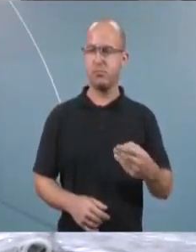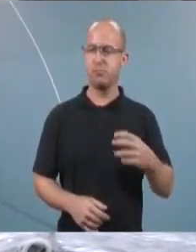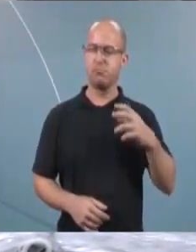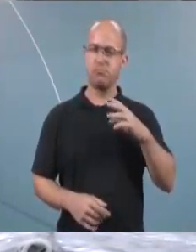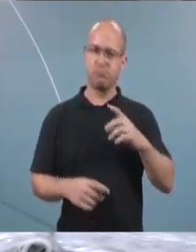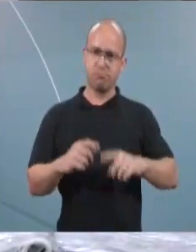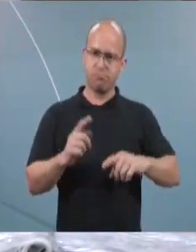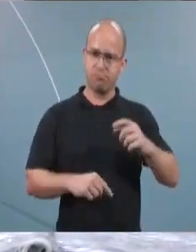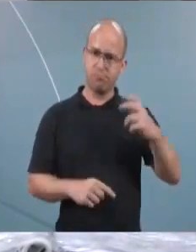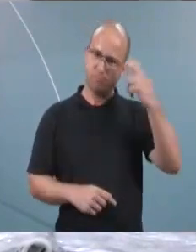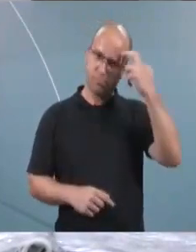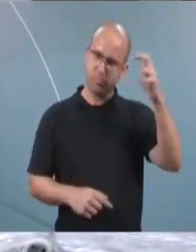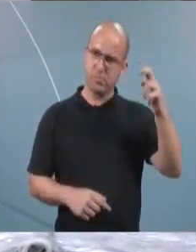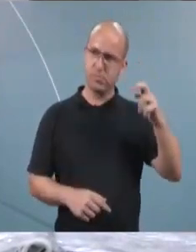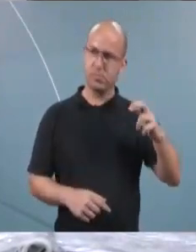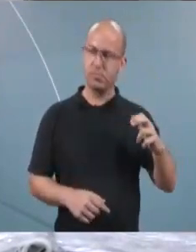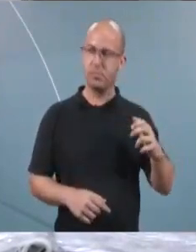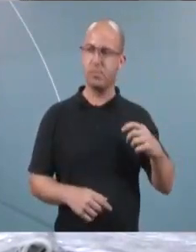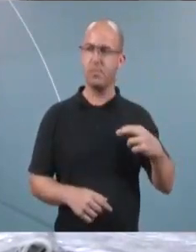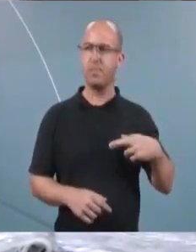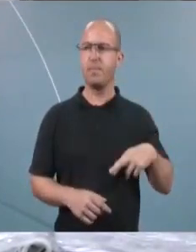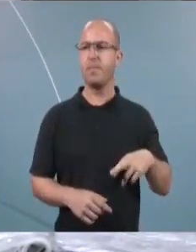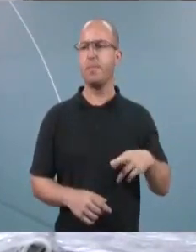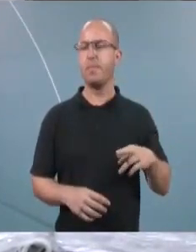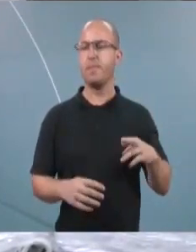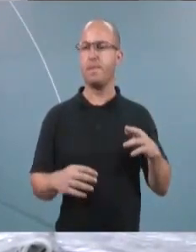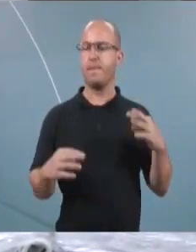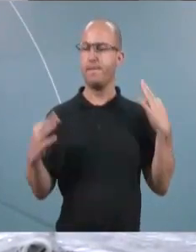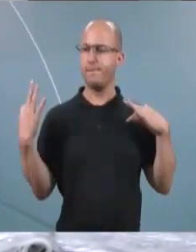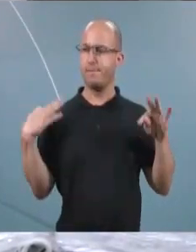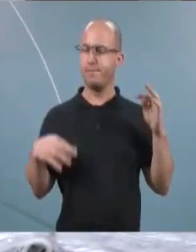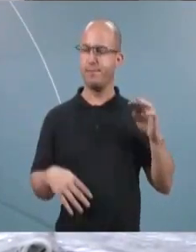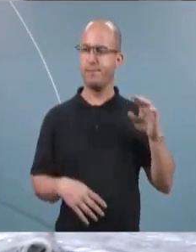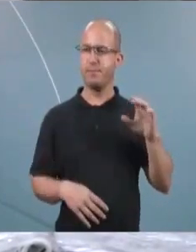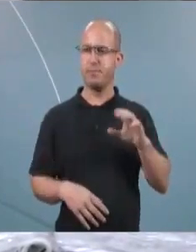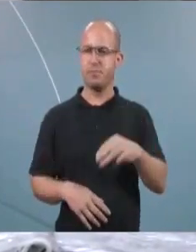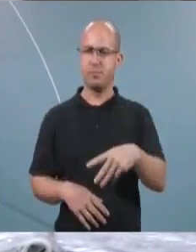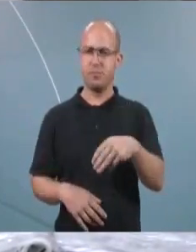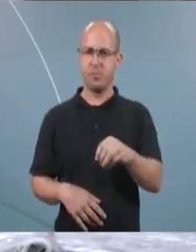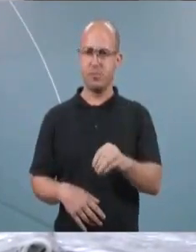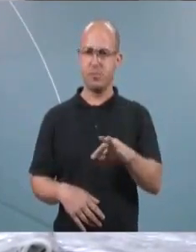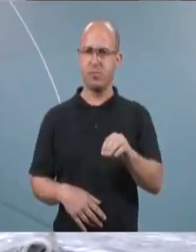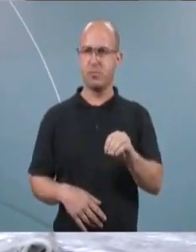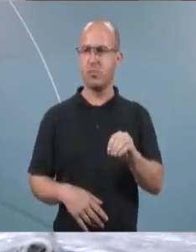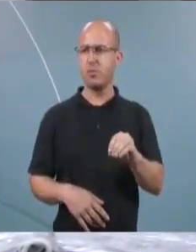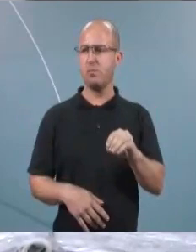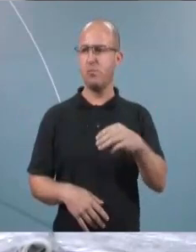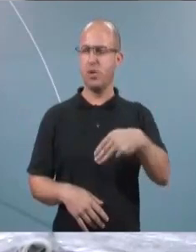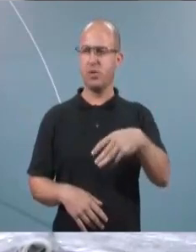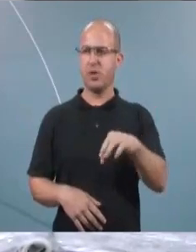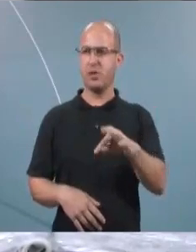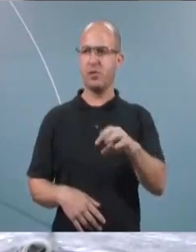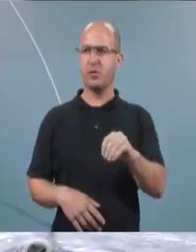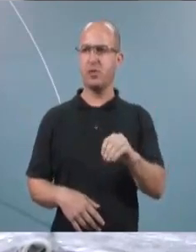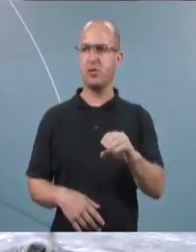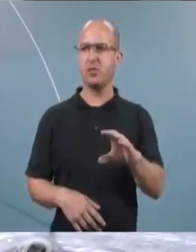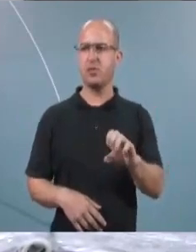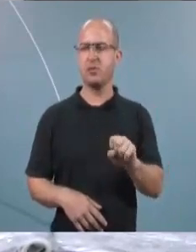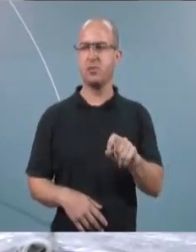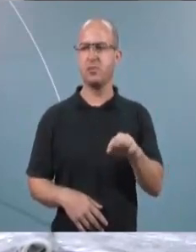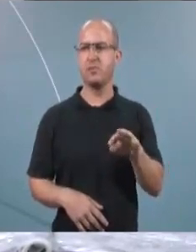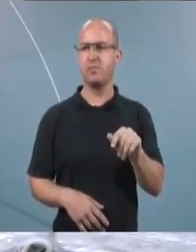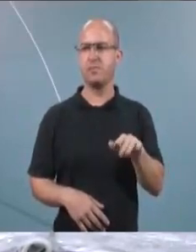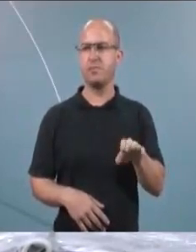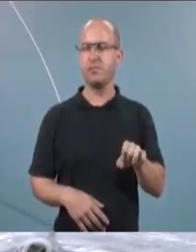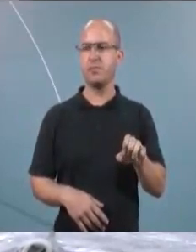e material e turístico do cctos mot Fest neste neste estado eu da cidade de coas novos é deputado